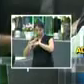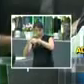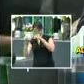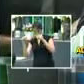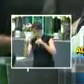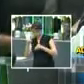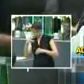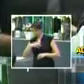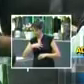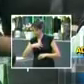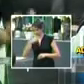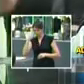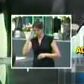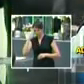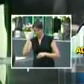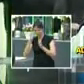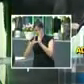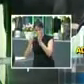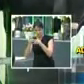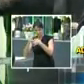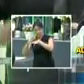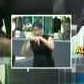Quem sentiu aqui, levante a mão para mim ver.